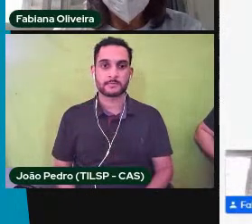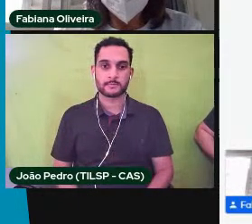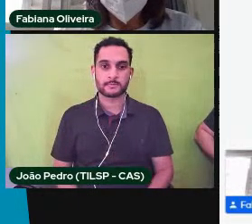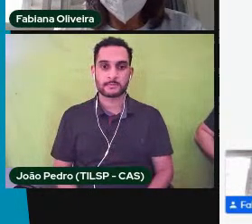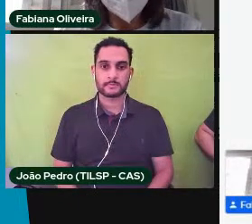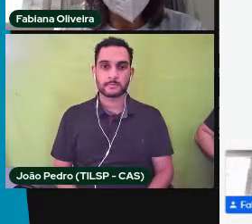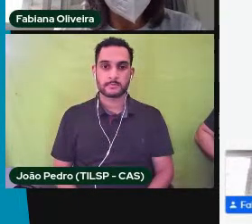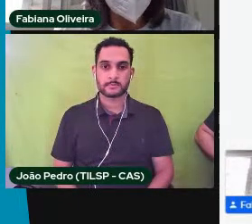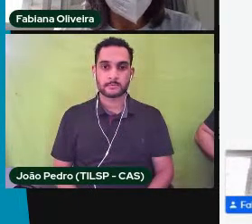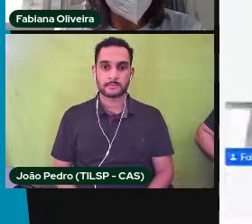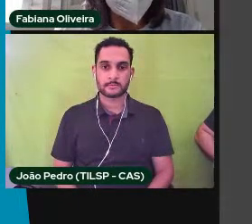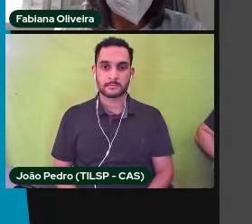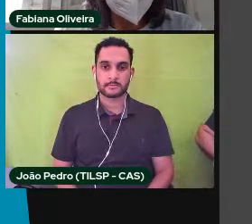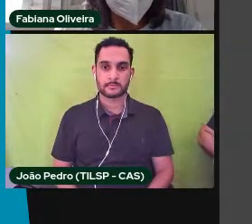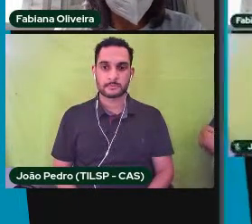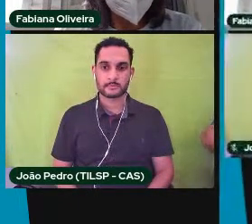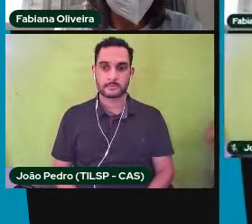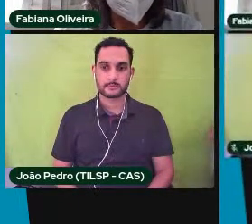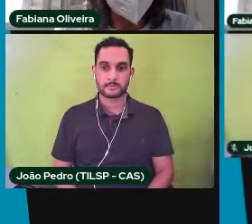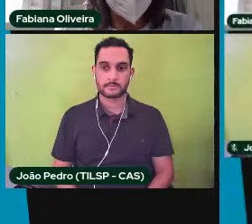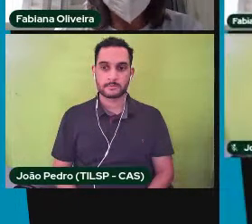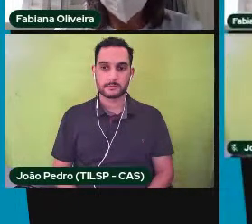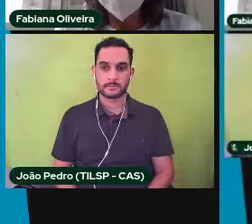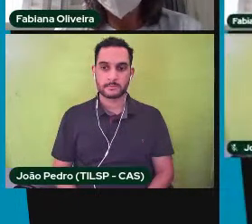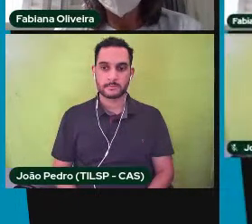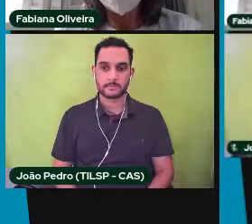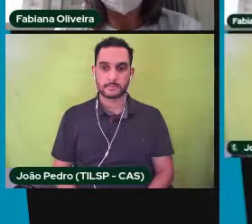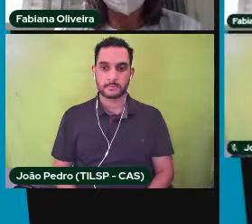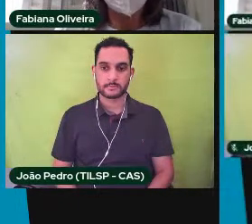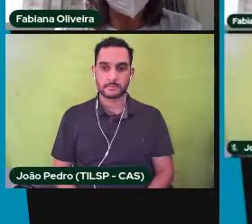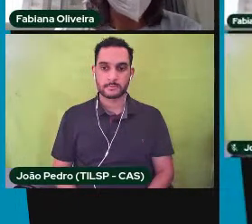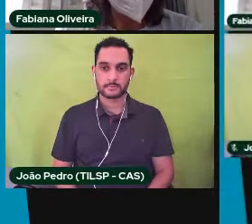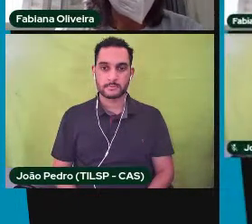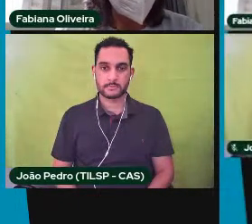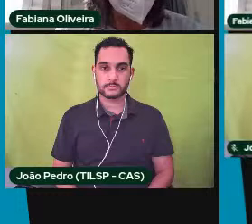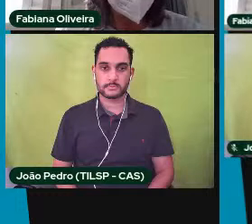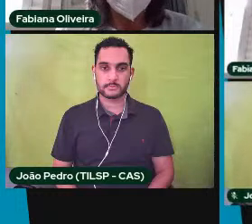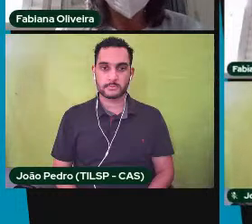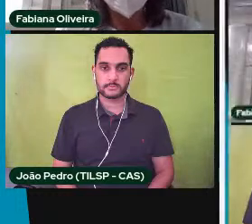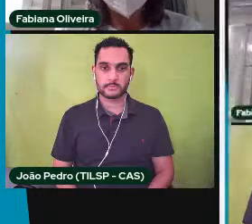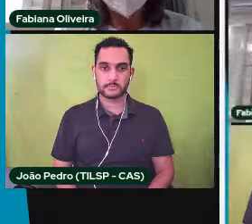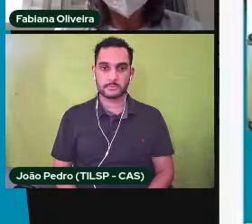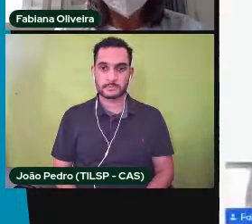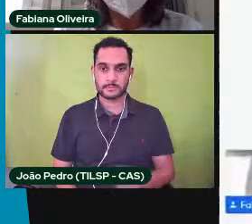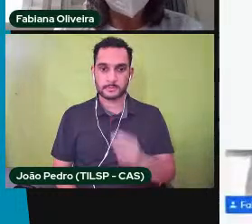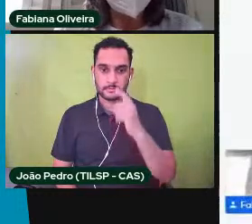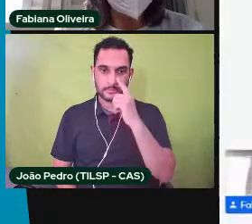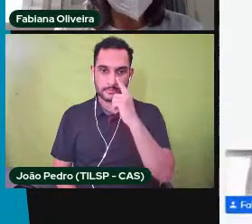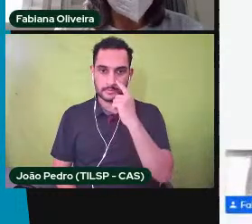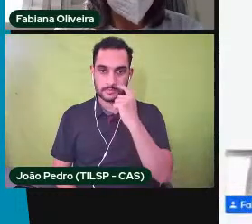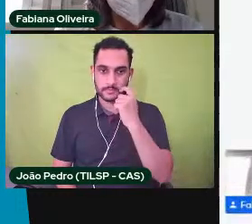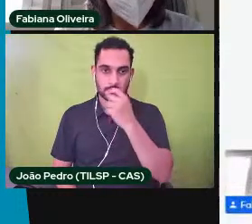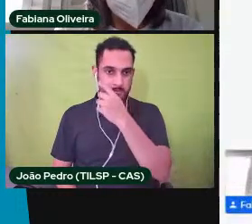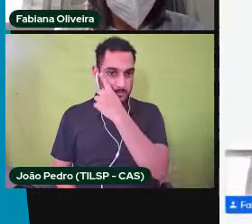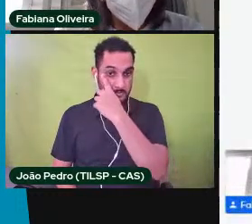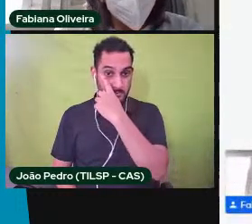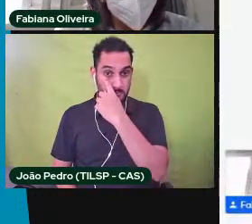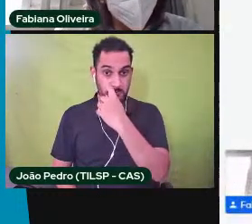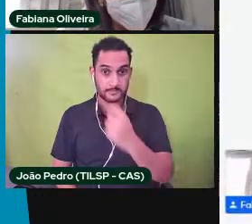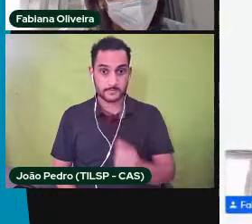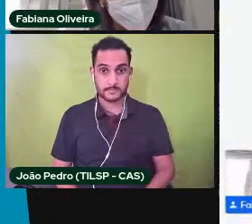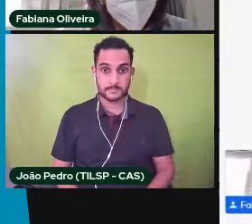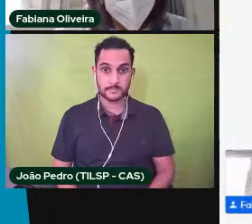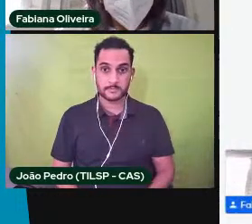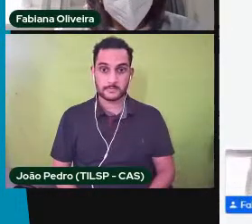Estou conseguindo fazer o compartilhamento. Vamos ver se não estão compartilhando. Eu acho que estão. Não é isso que eu tenho que